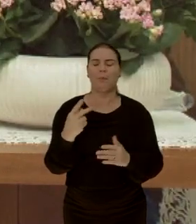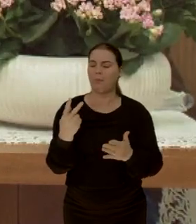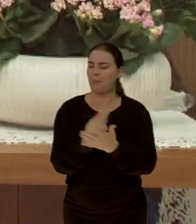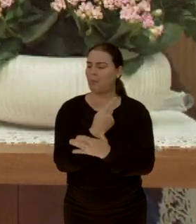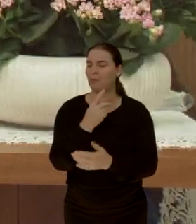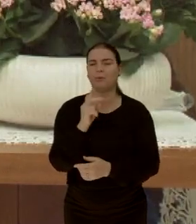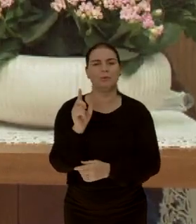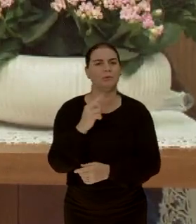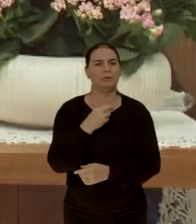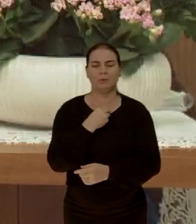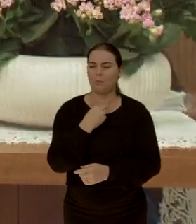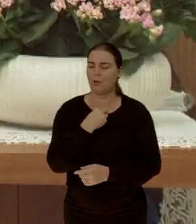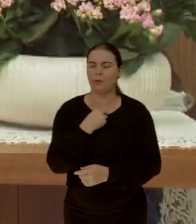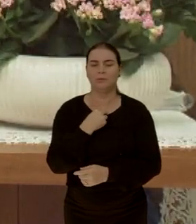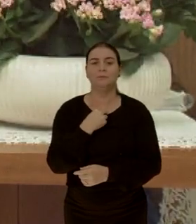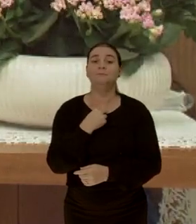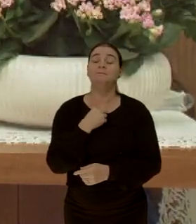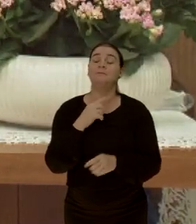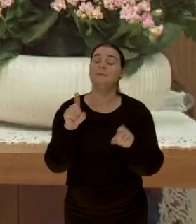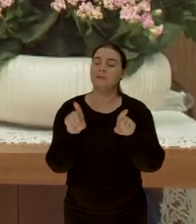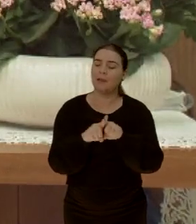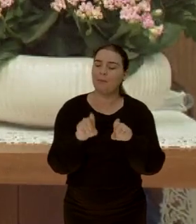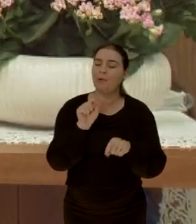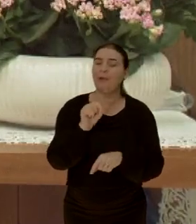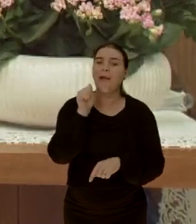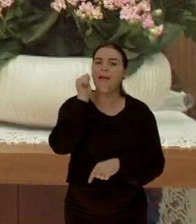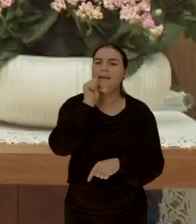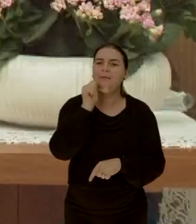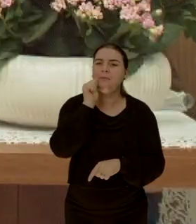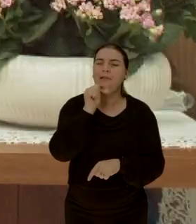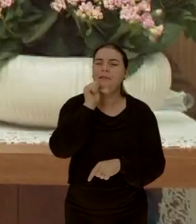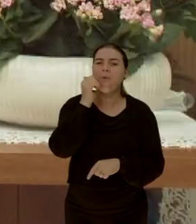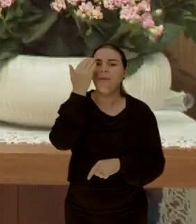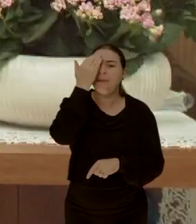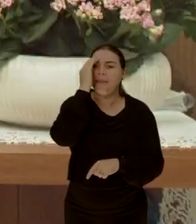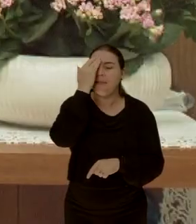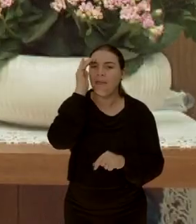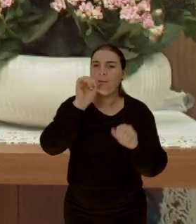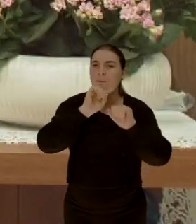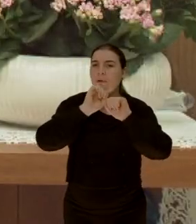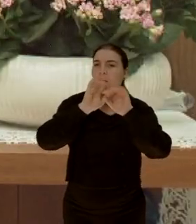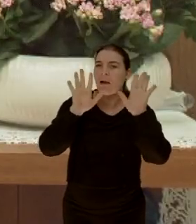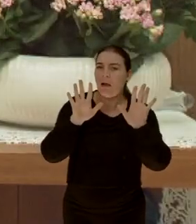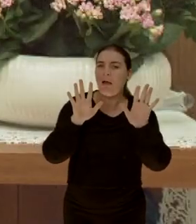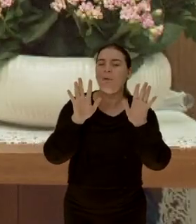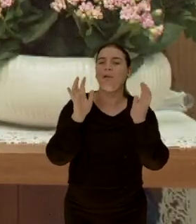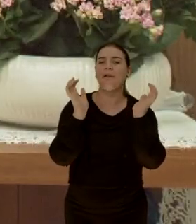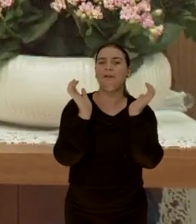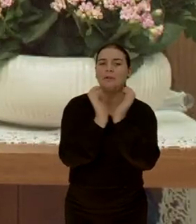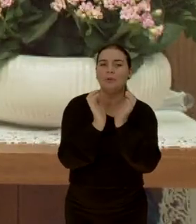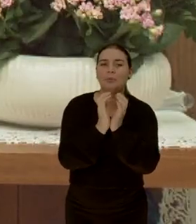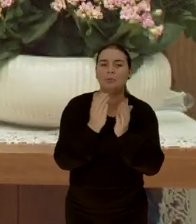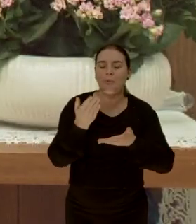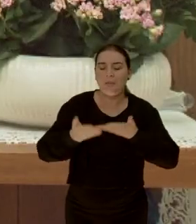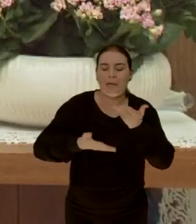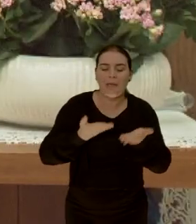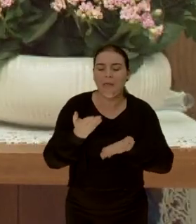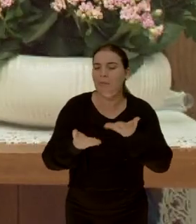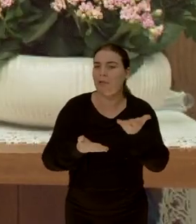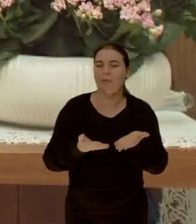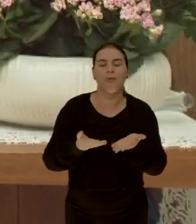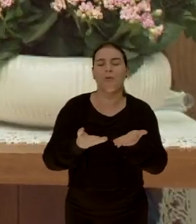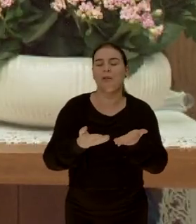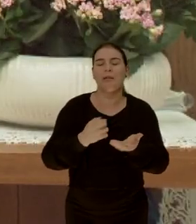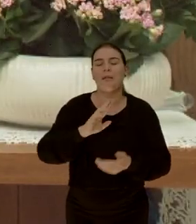bom. As irmãs estão entendendo melhor esse tipo de tratamento. Não é